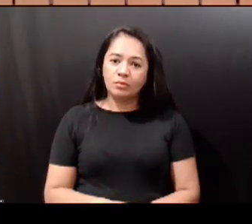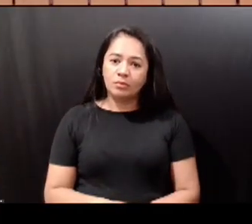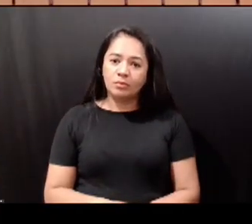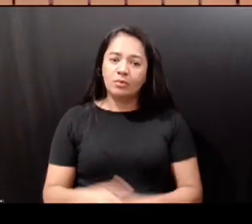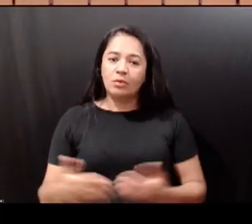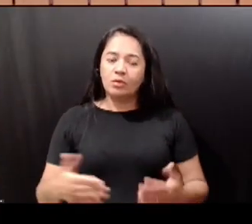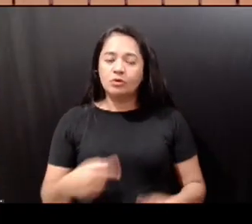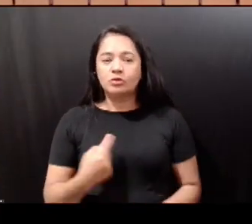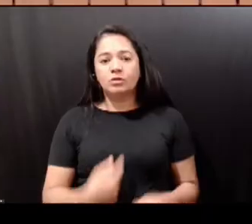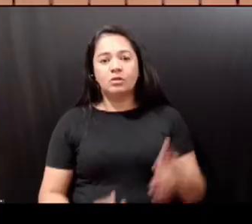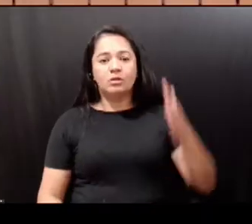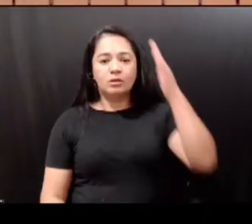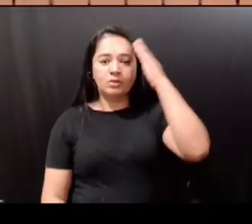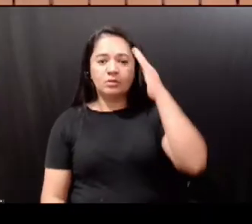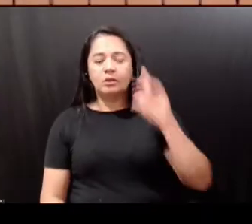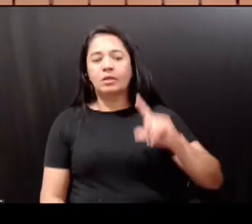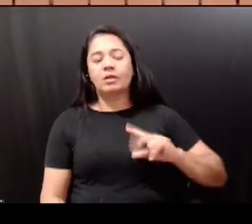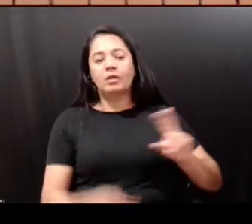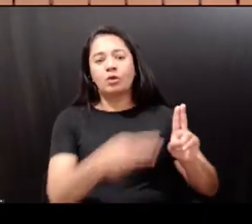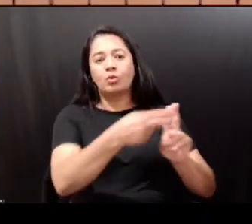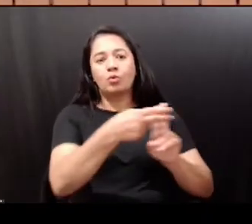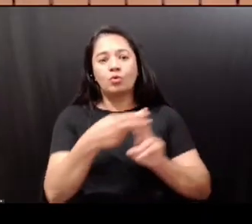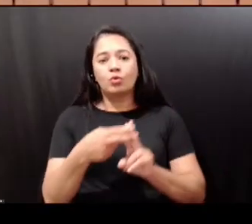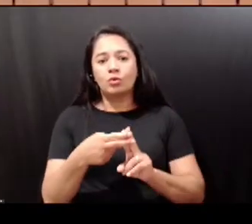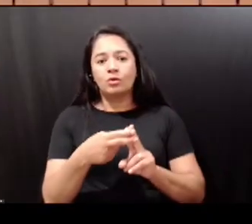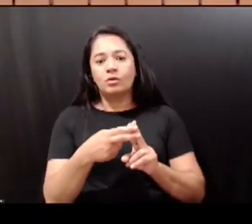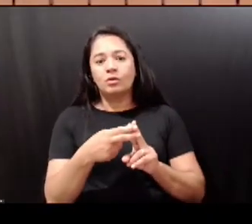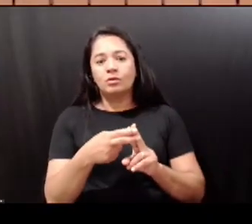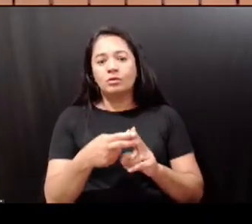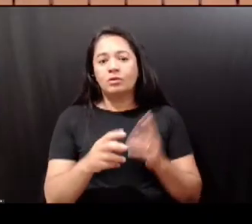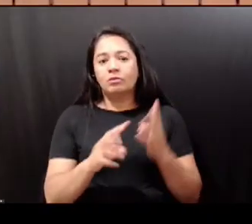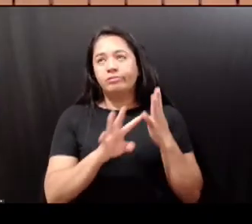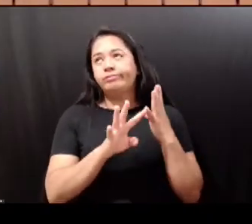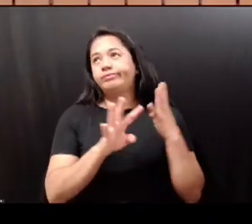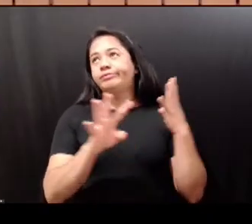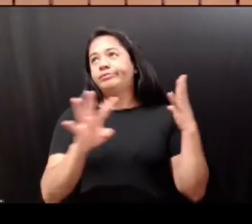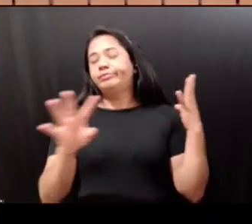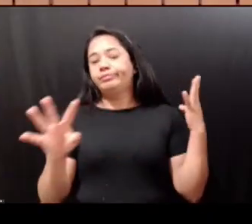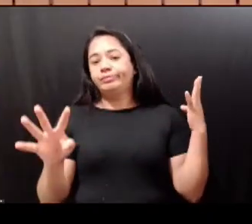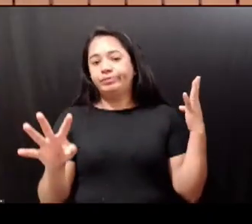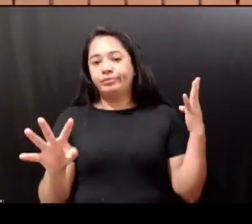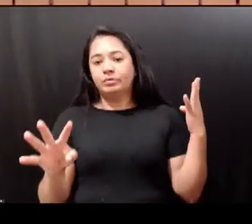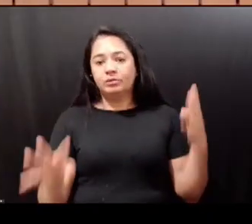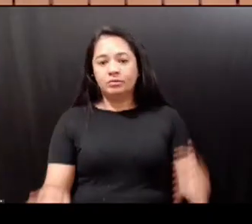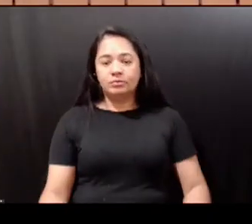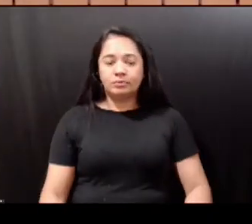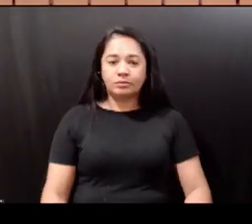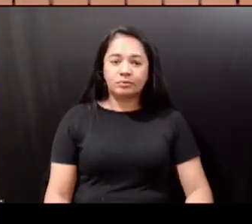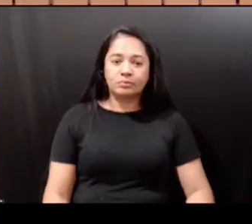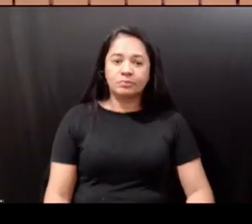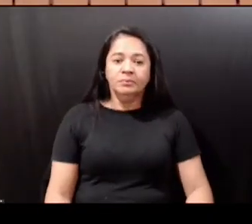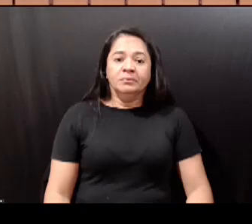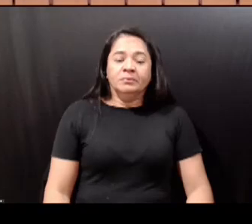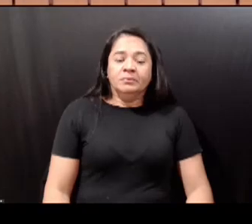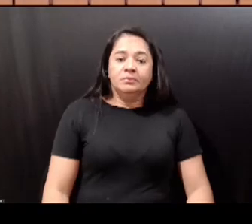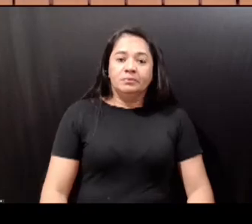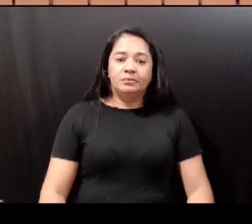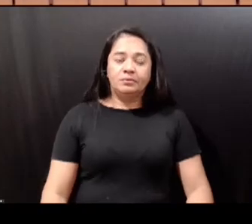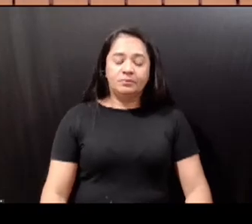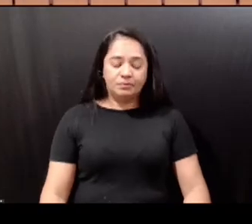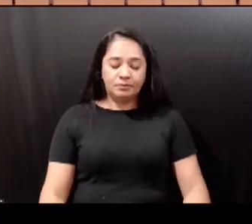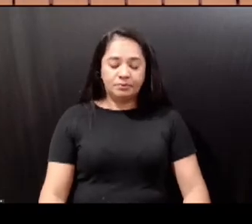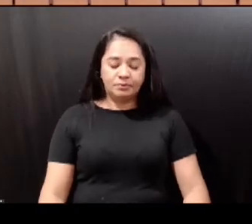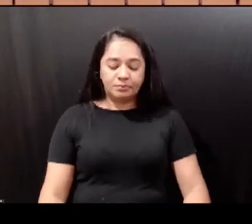o SUS. O SUS ele tem uma firma enorme. Inclusive nós temos o CROSS também, que é a regulamentação das filas. Aí